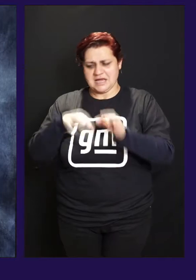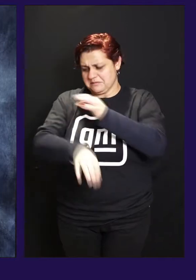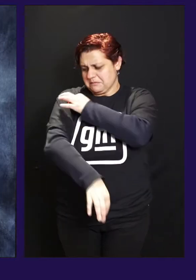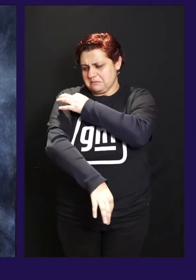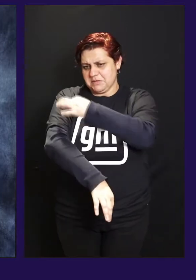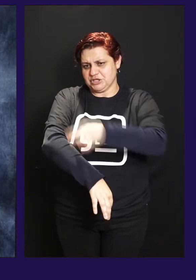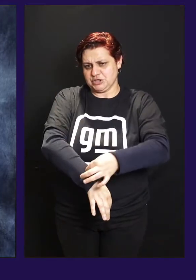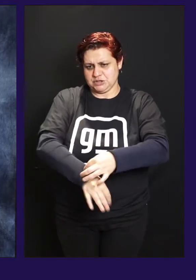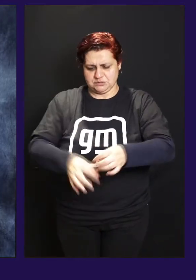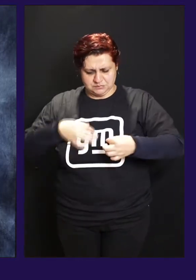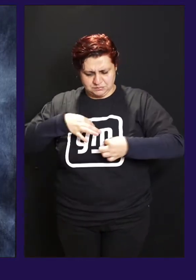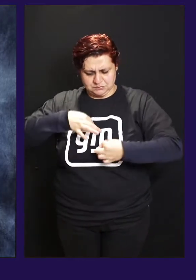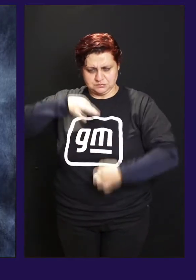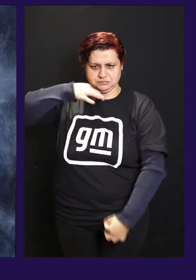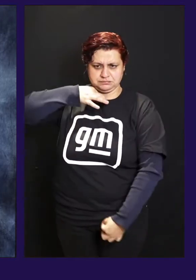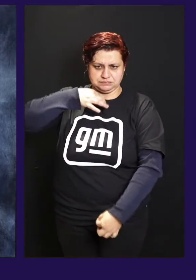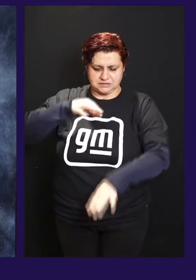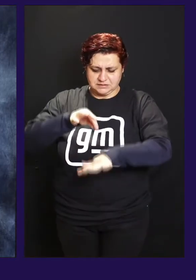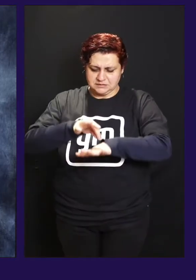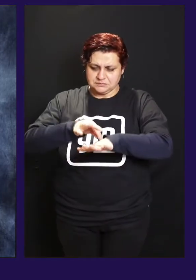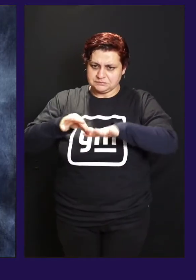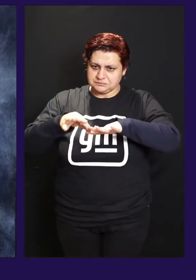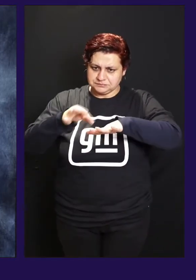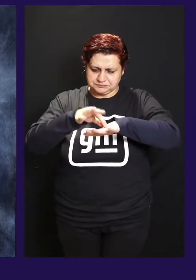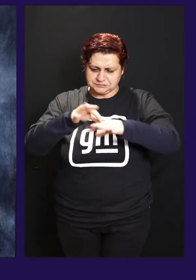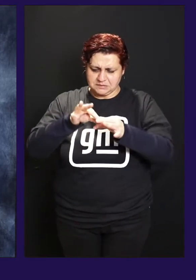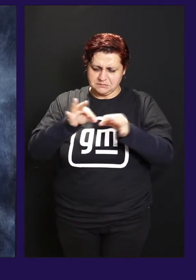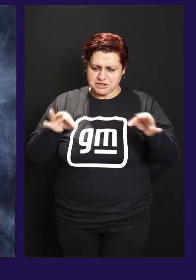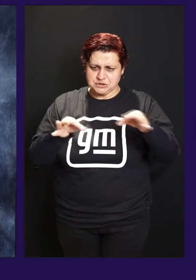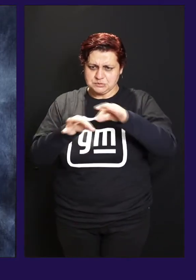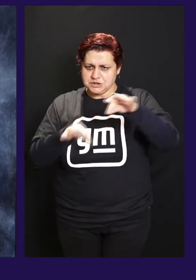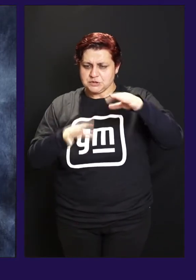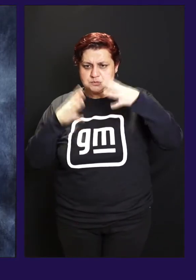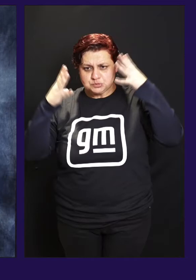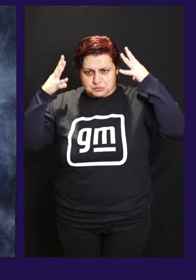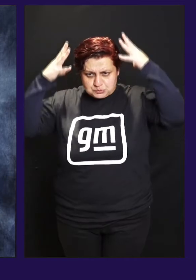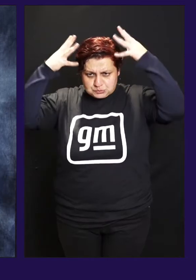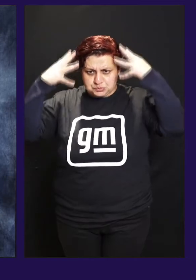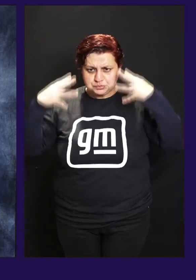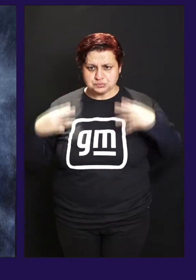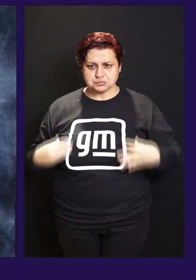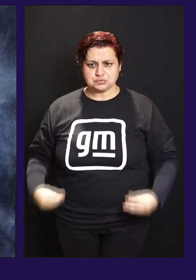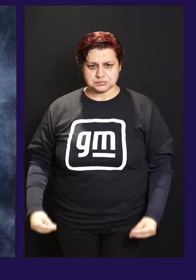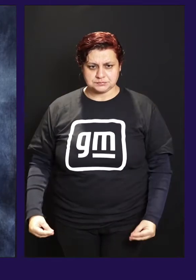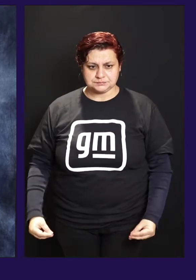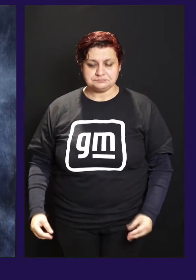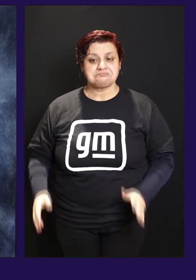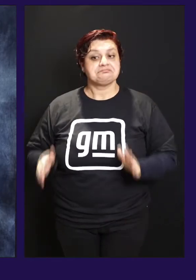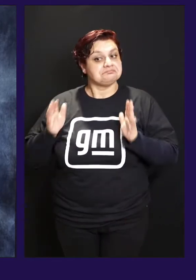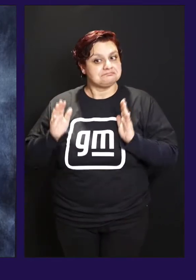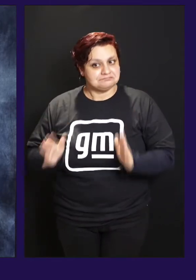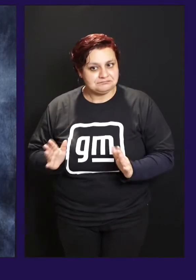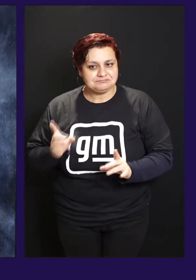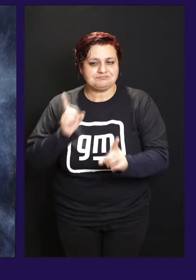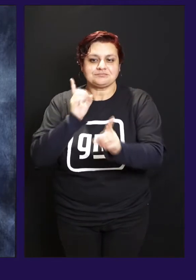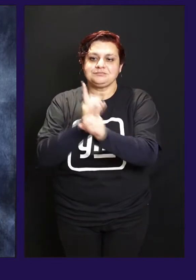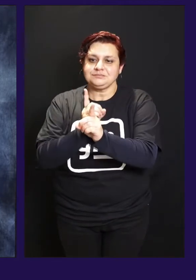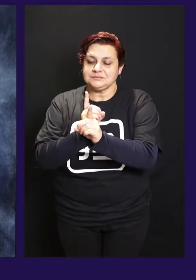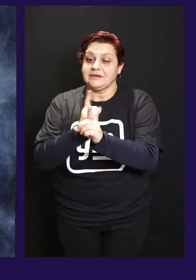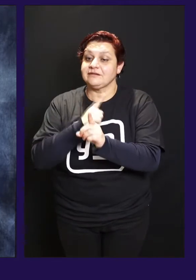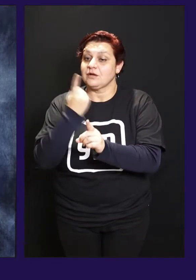nas pessoas normais. Como que é fulano de tal? Ah, ele é uma pessoa normal. O que é uma pessoa normal?